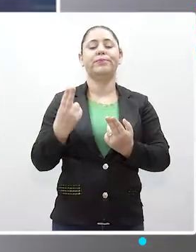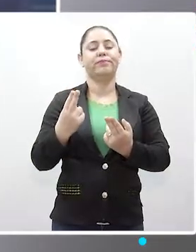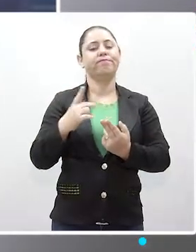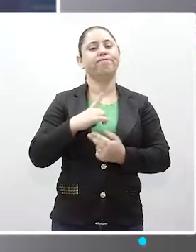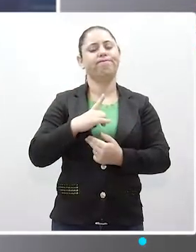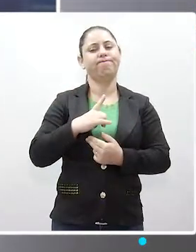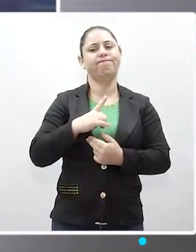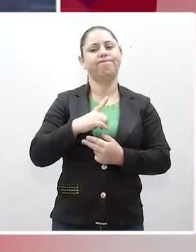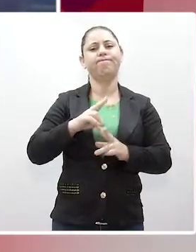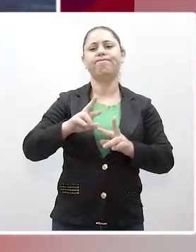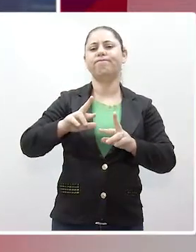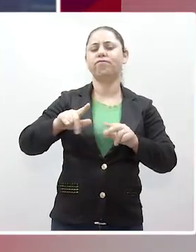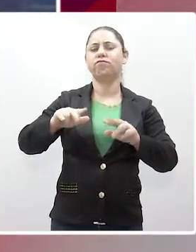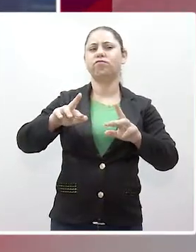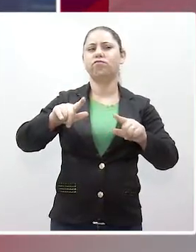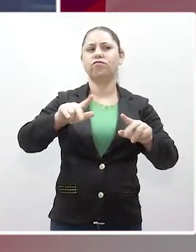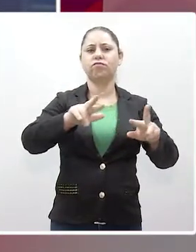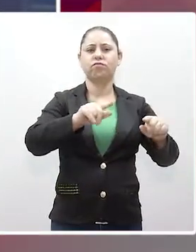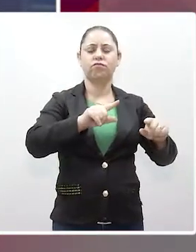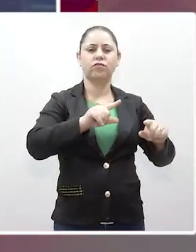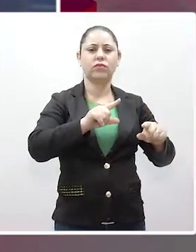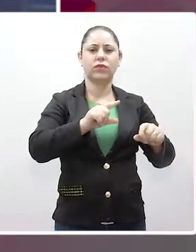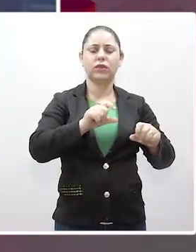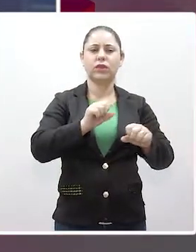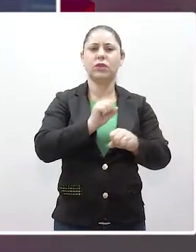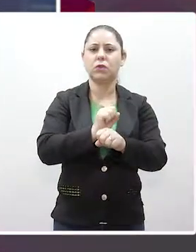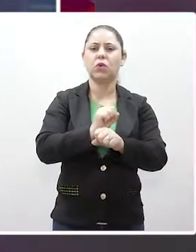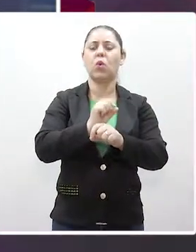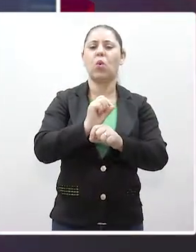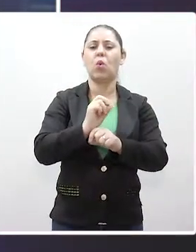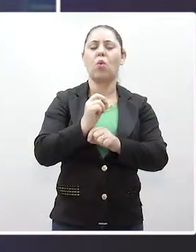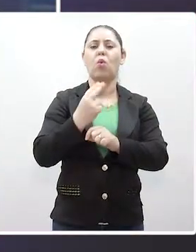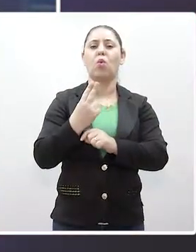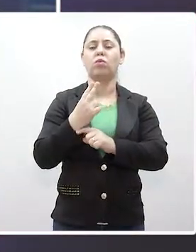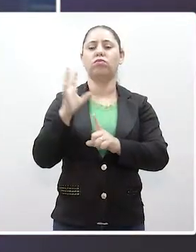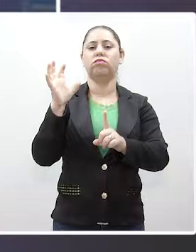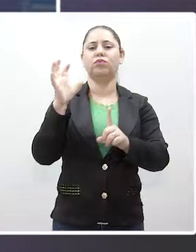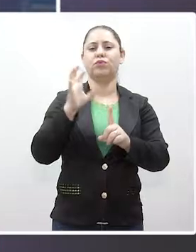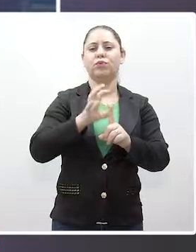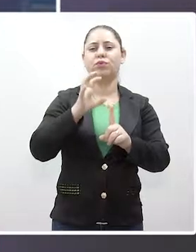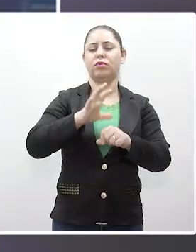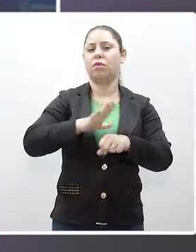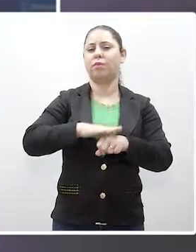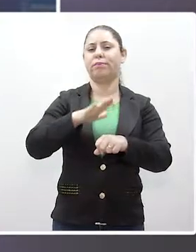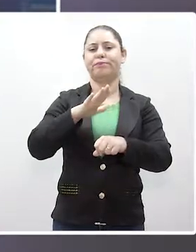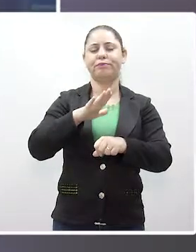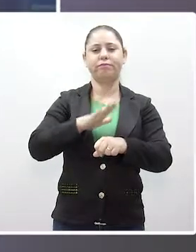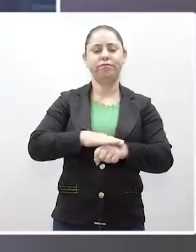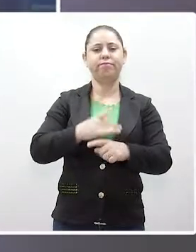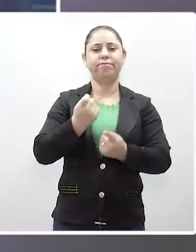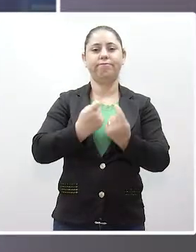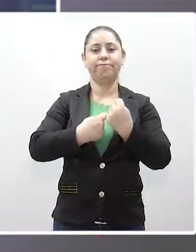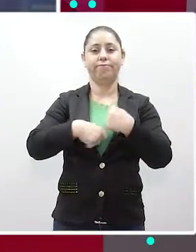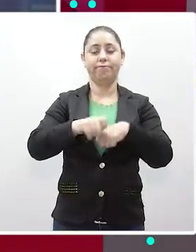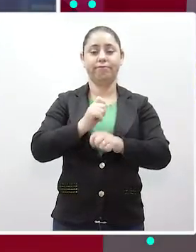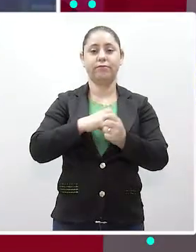houveram fenômenos aí que seguraram ou que impactaram ainda mais a